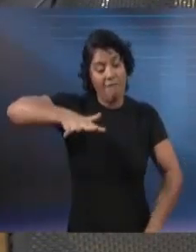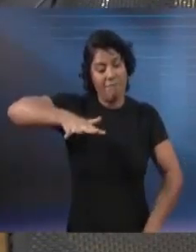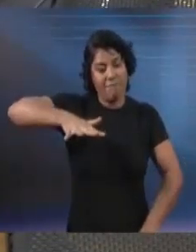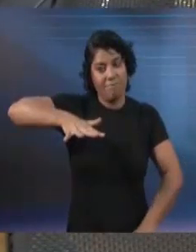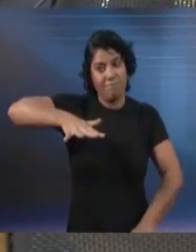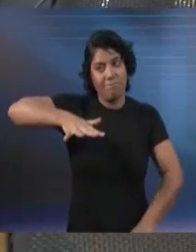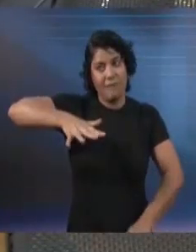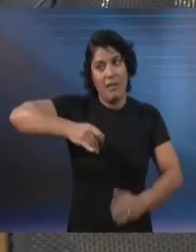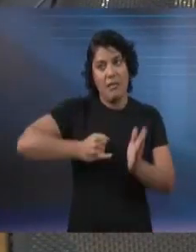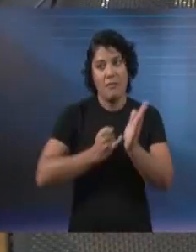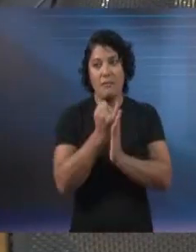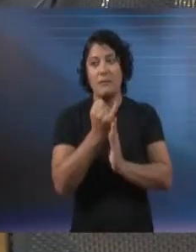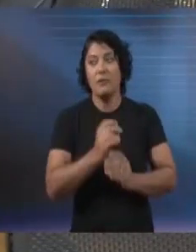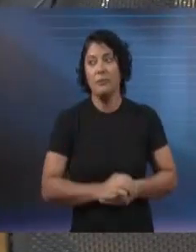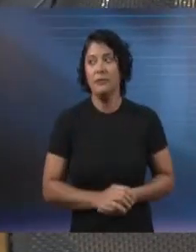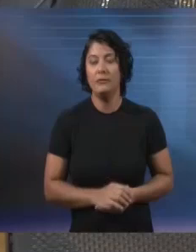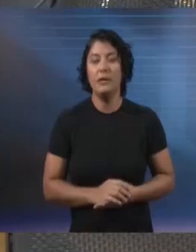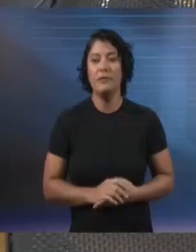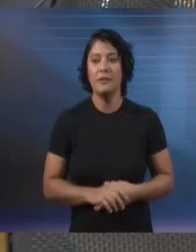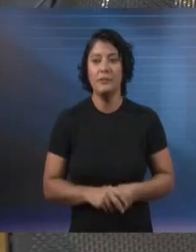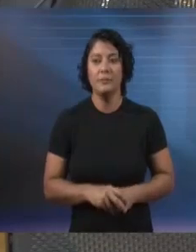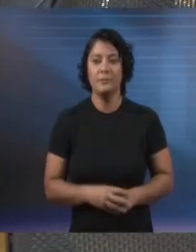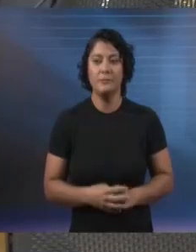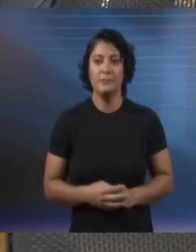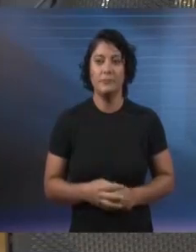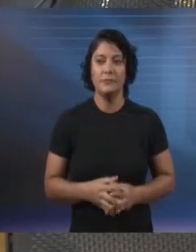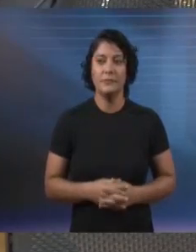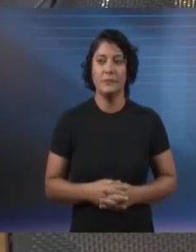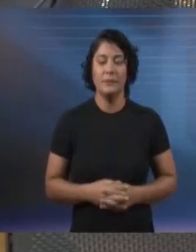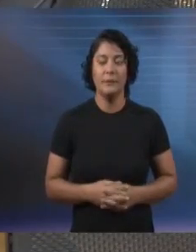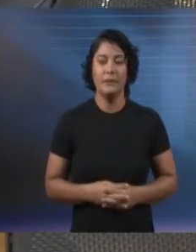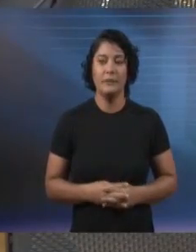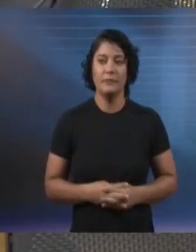bebida alcoólica, a cervejinha vai ficar mais caro.